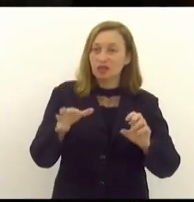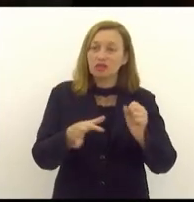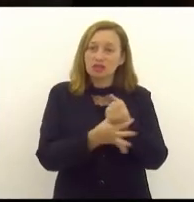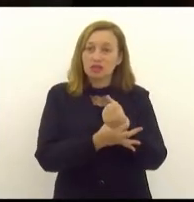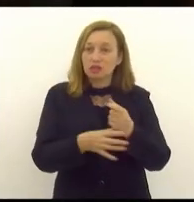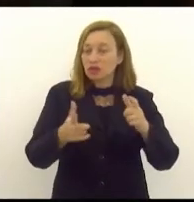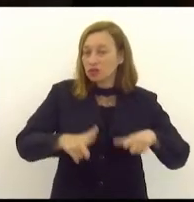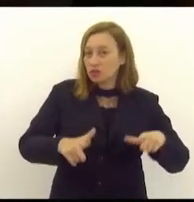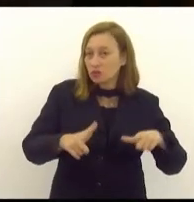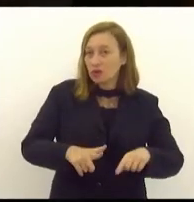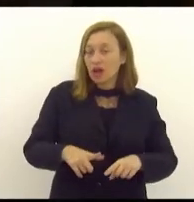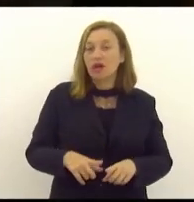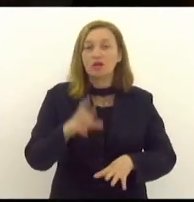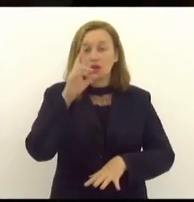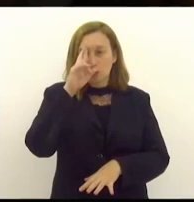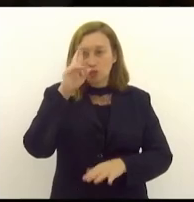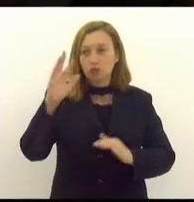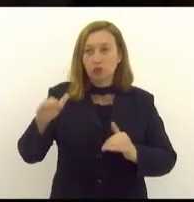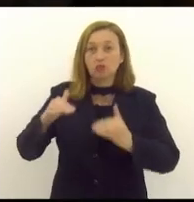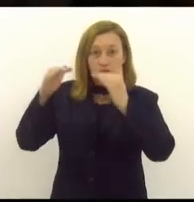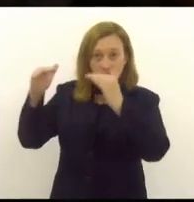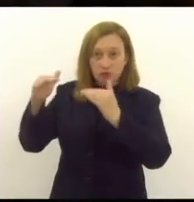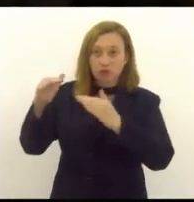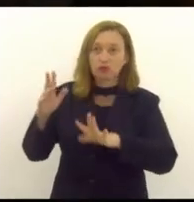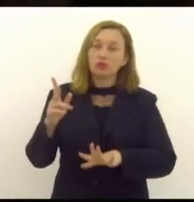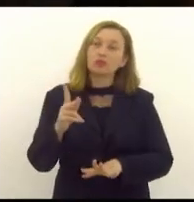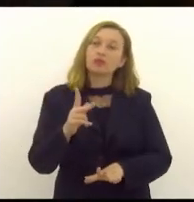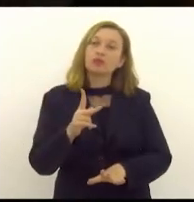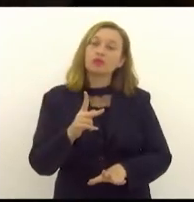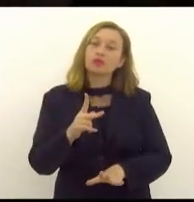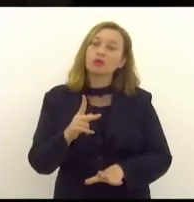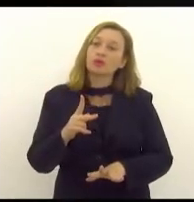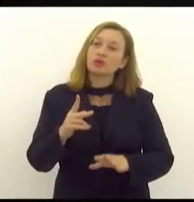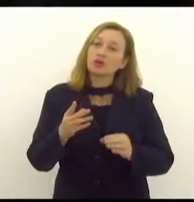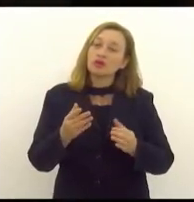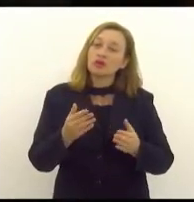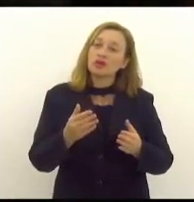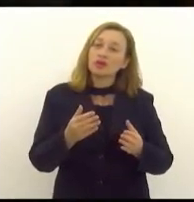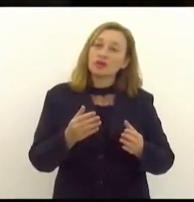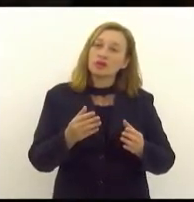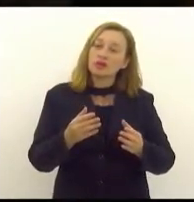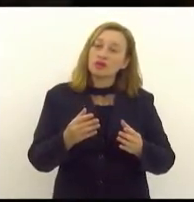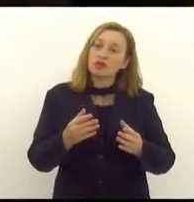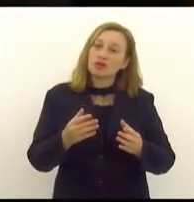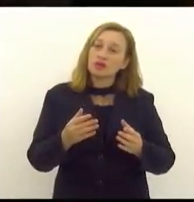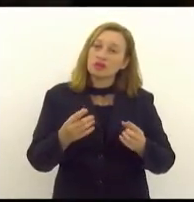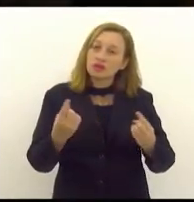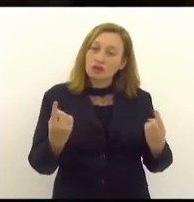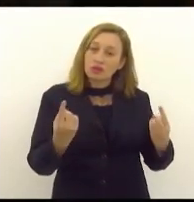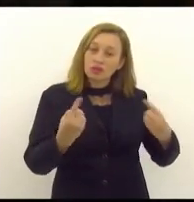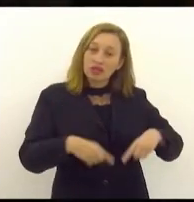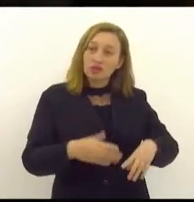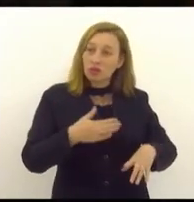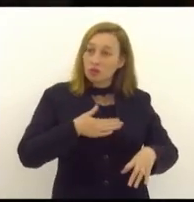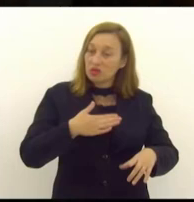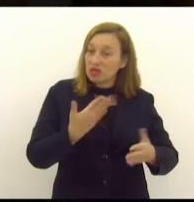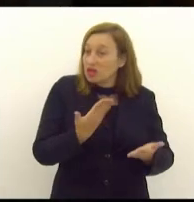vossa excelência vossa excelência me derrotou a plenário me derrotou alegando